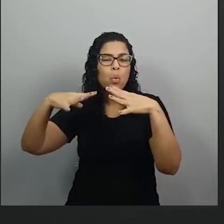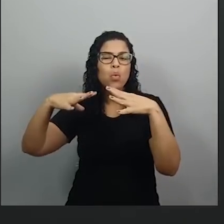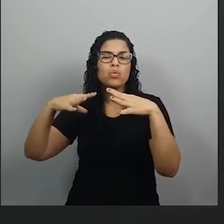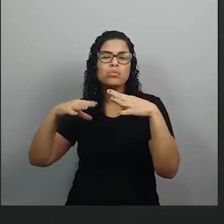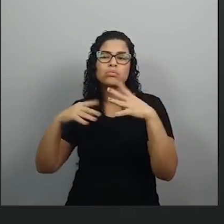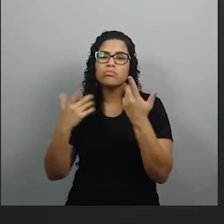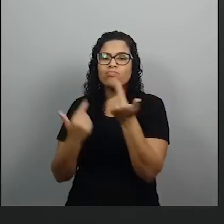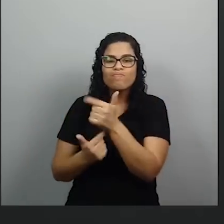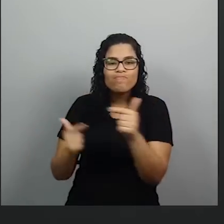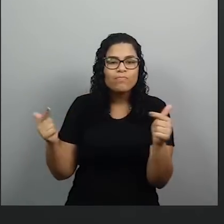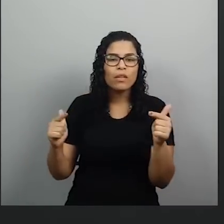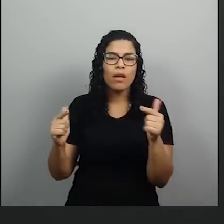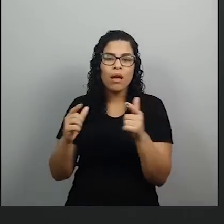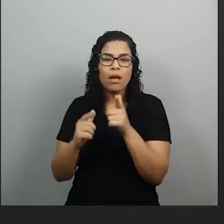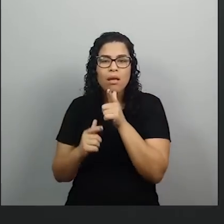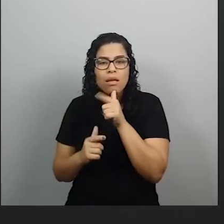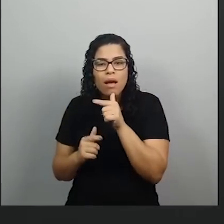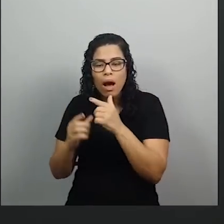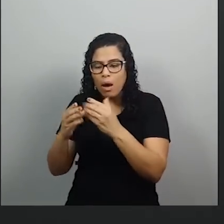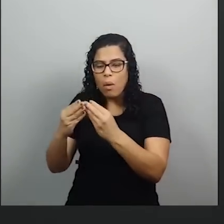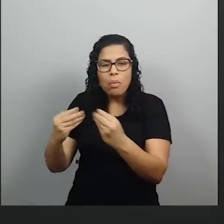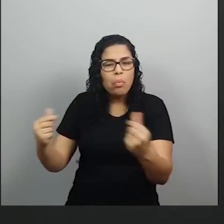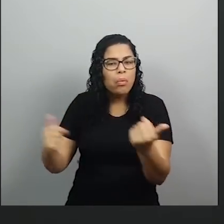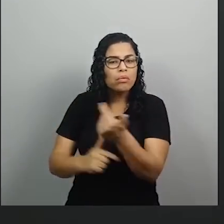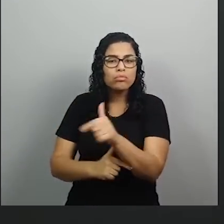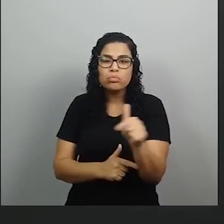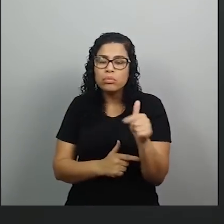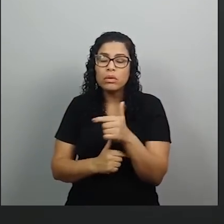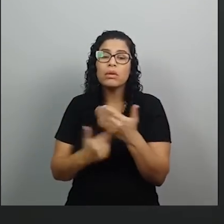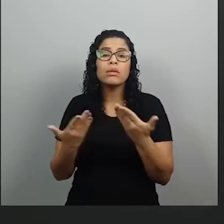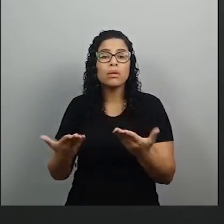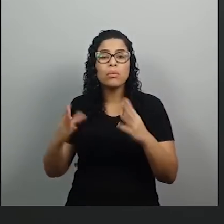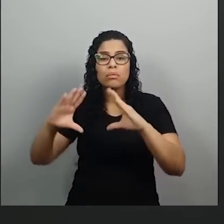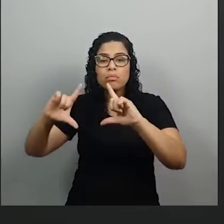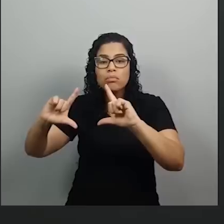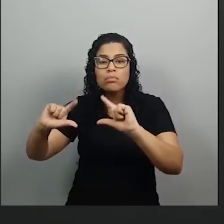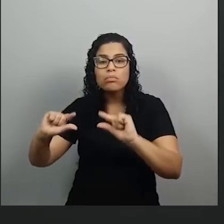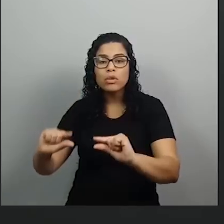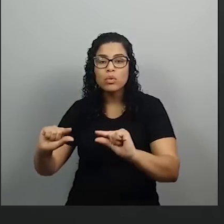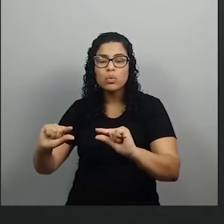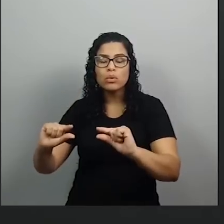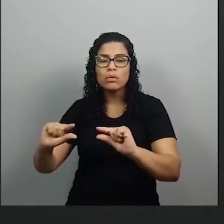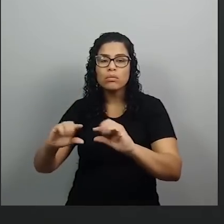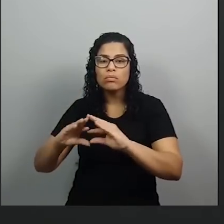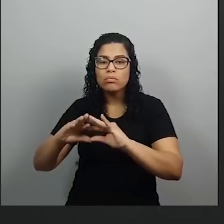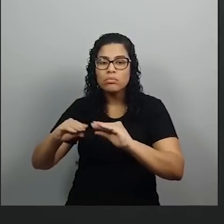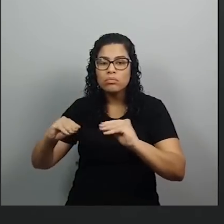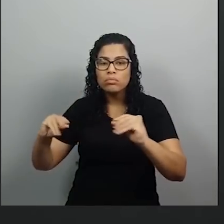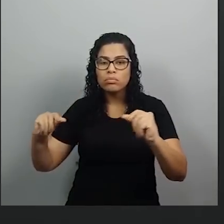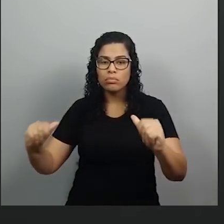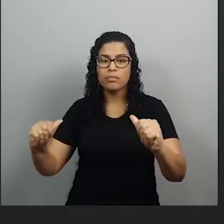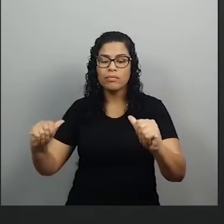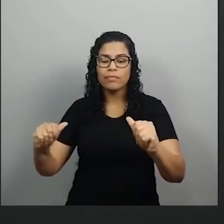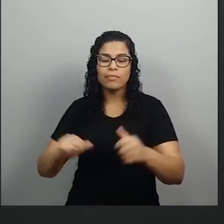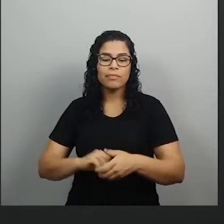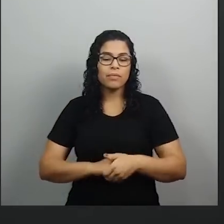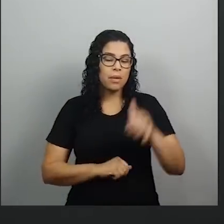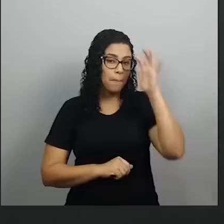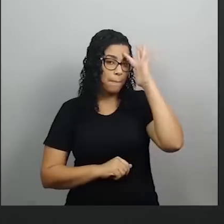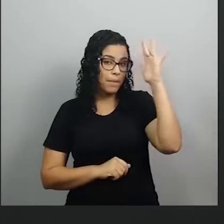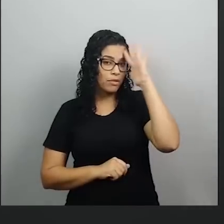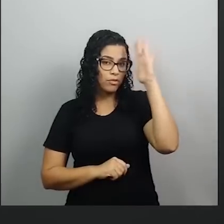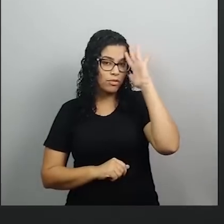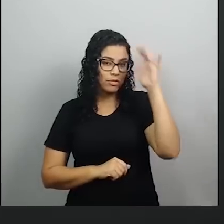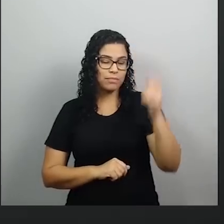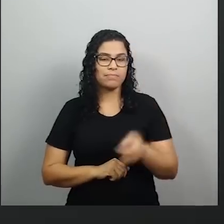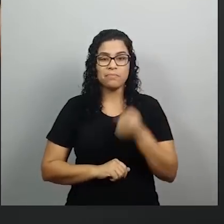muito comum fósseis em ambiente aquático, porque a decomposição ela fica mais lenta. Então, imagina, dá uma